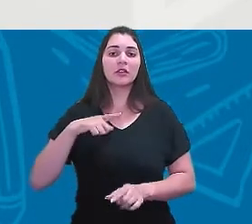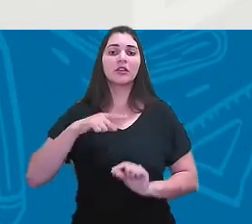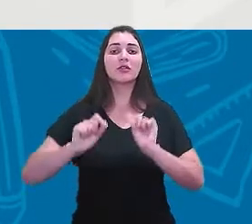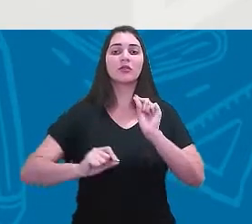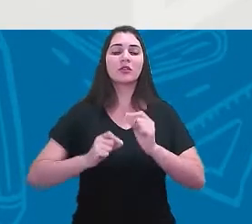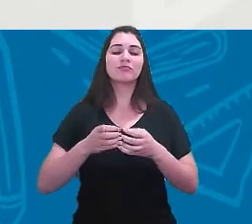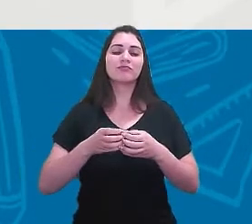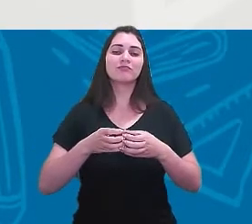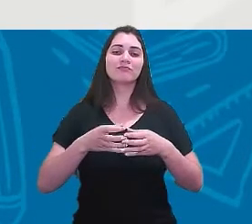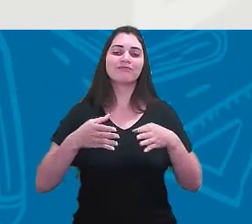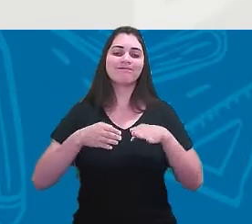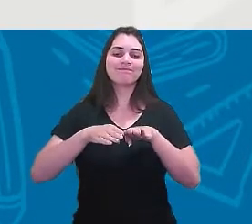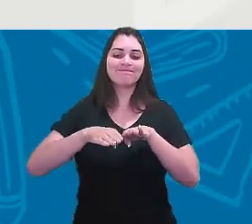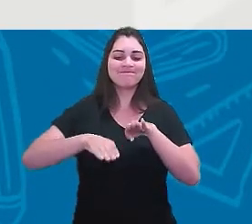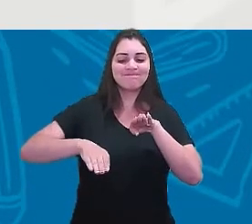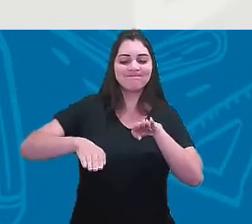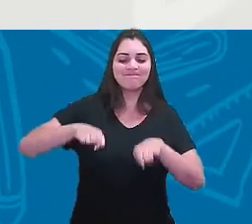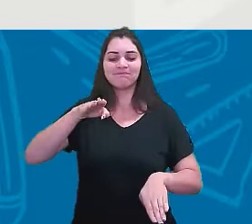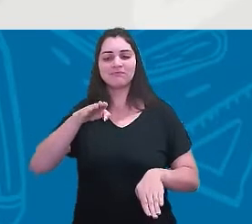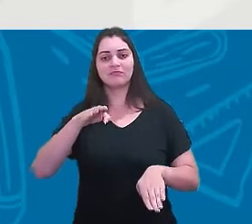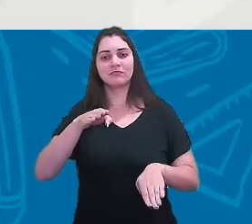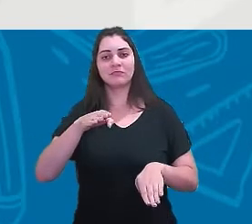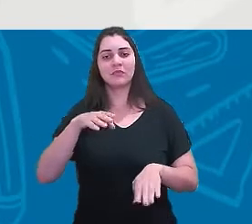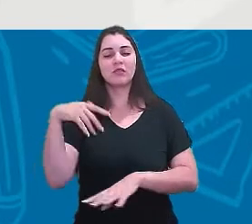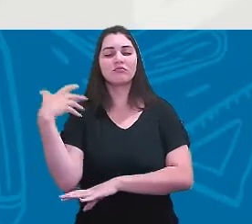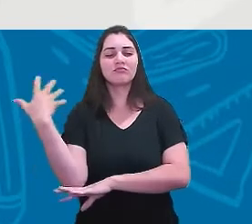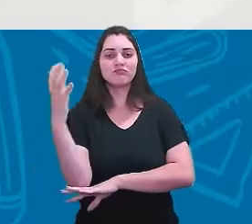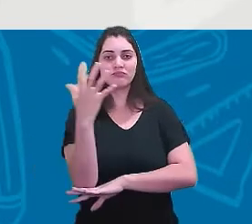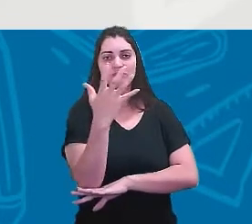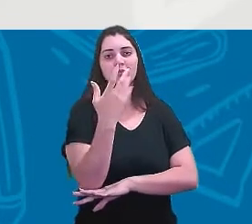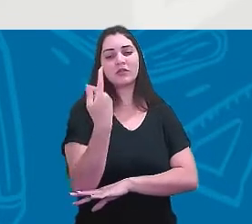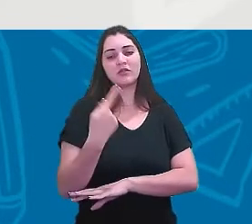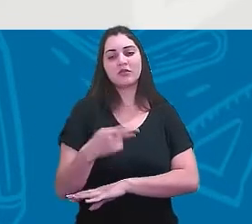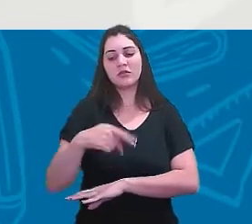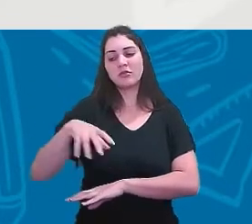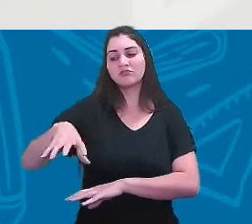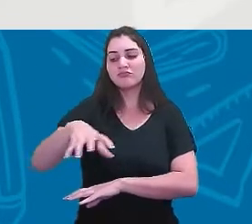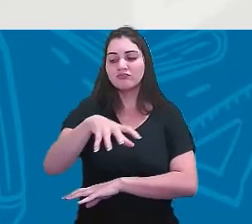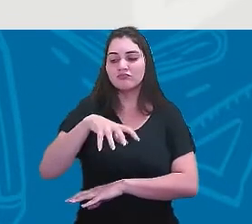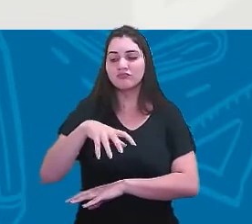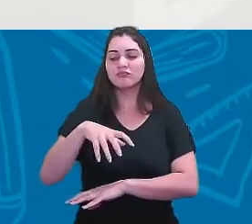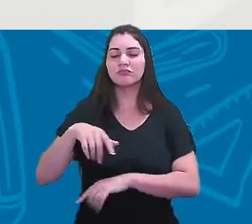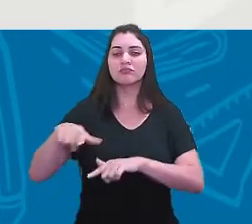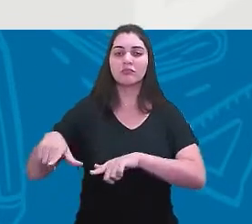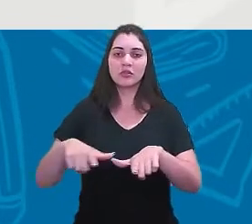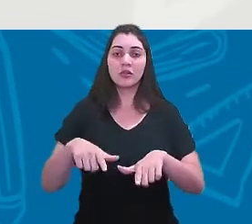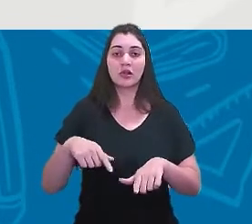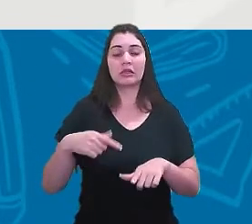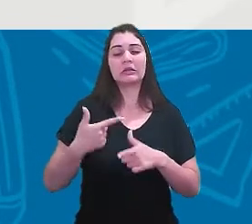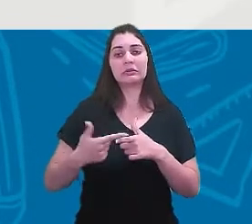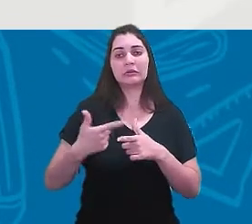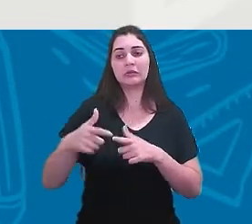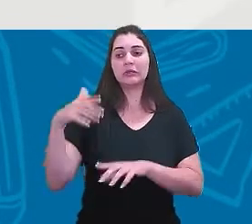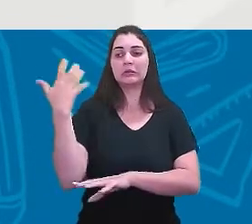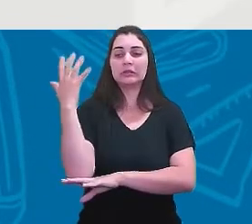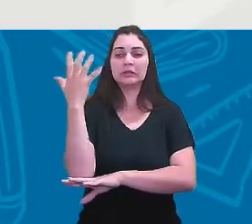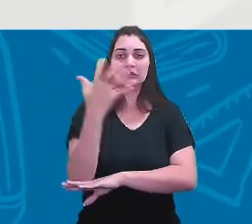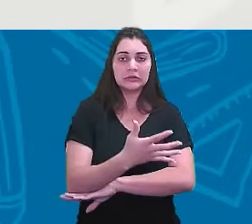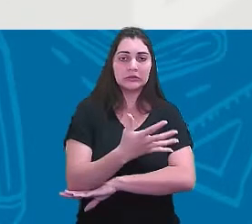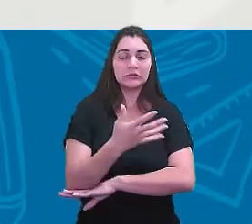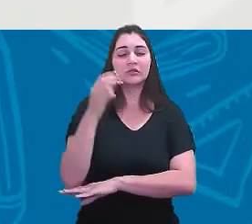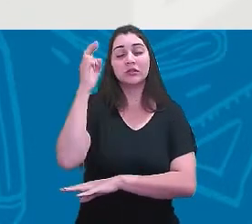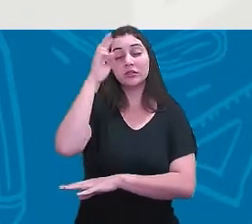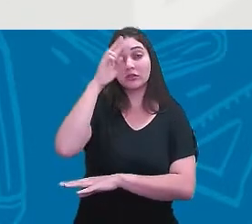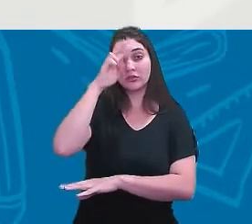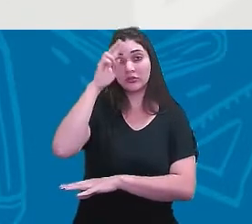ter um enorme desequilíbrio, tá certo? Ambiental aí nessas regiões. Portanto, esse problema do desmatamento é um problema